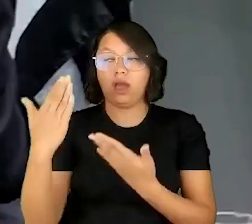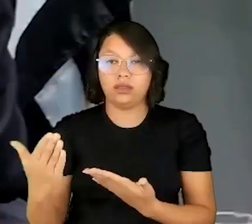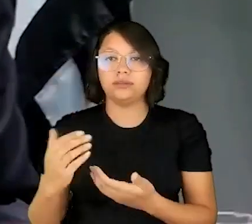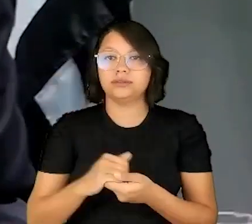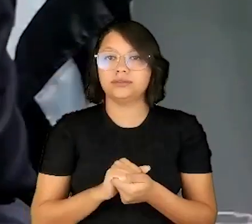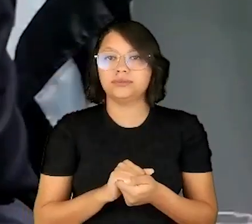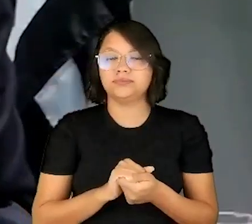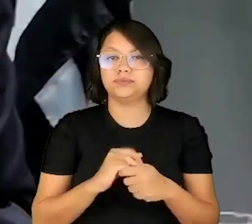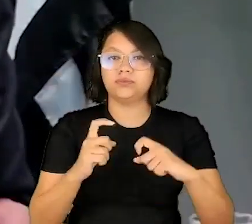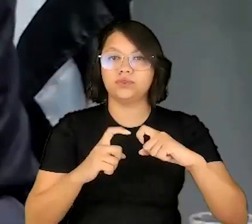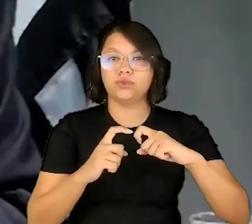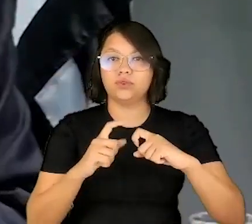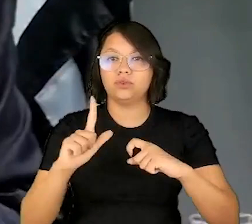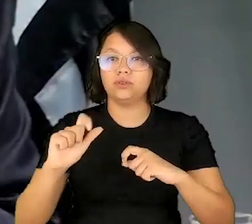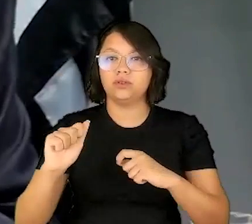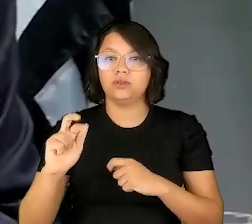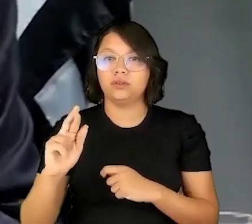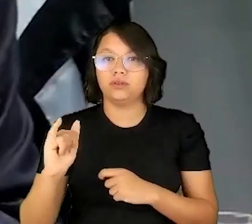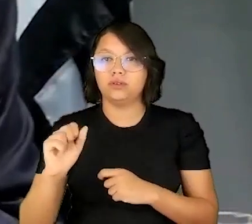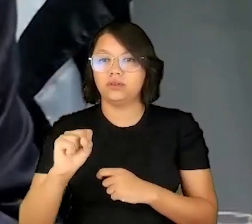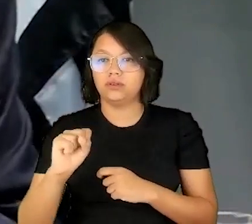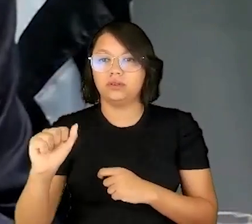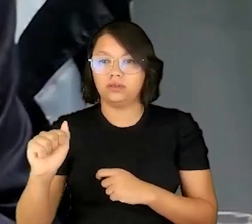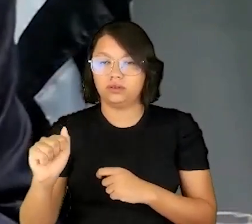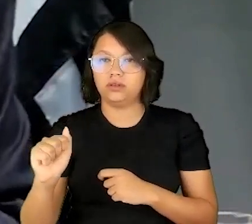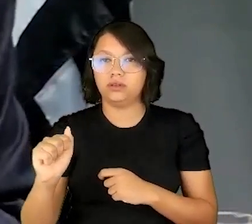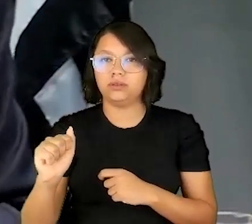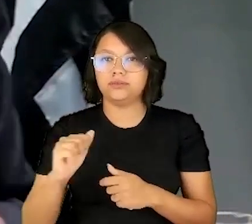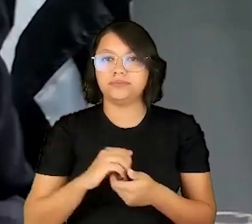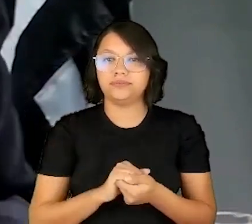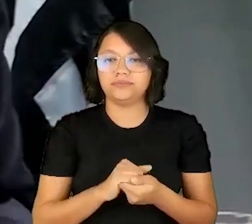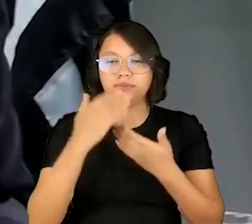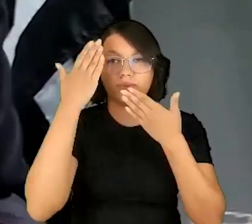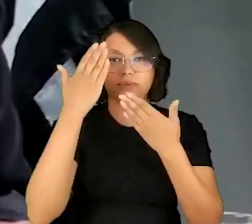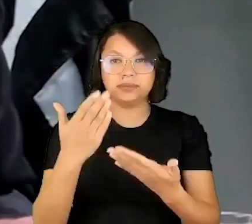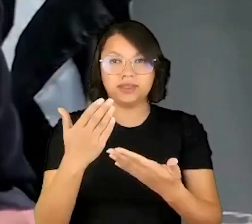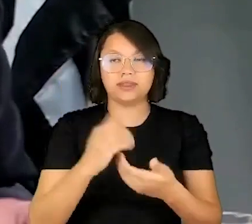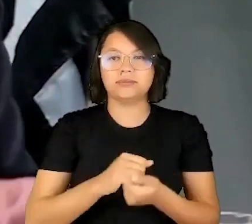doutora Larissa Espanhol, agradecemos a presença.